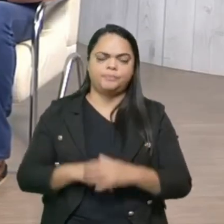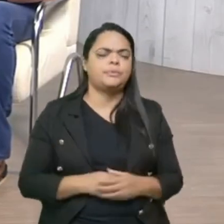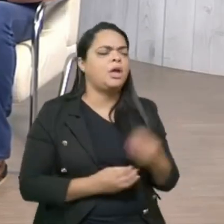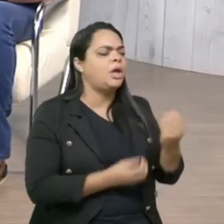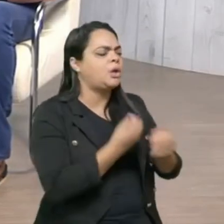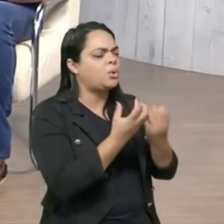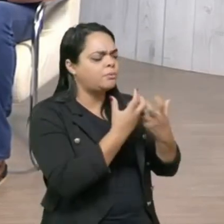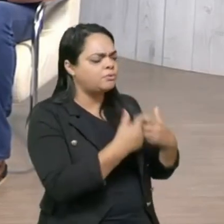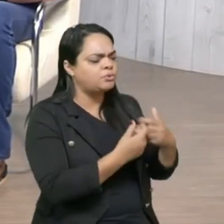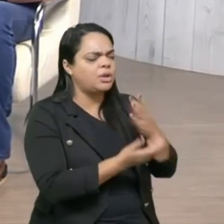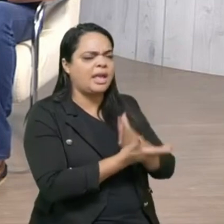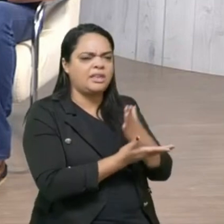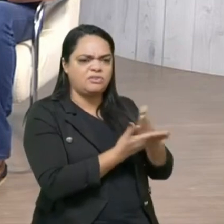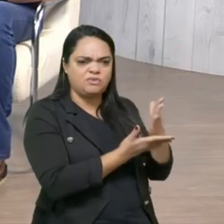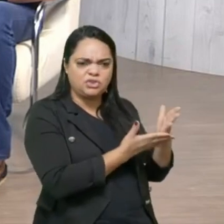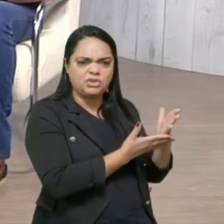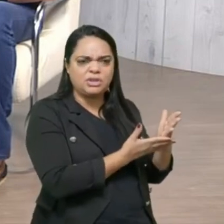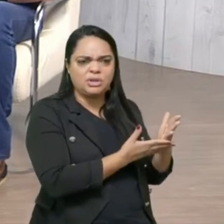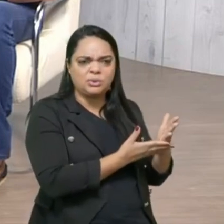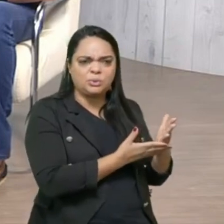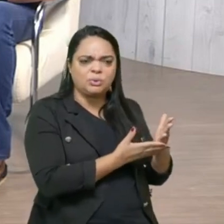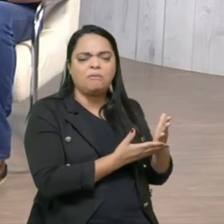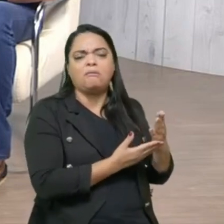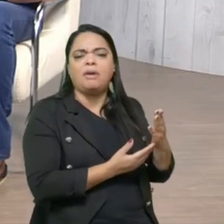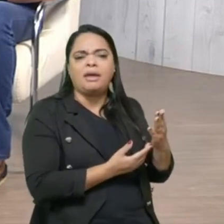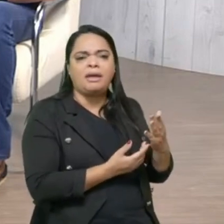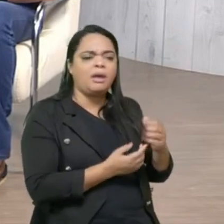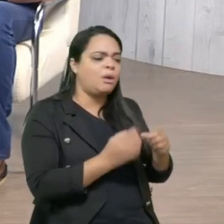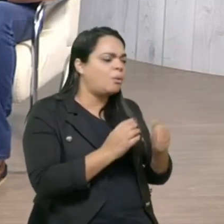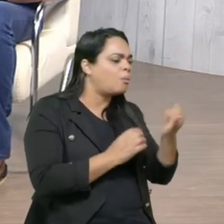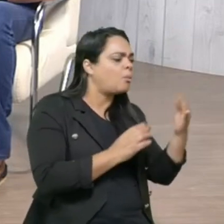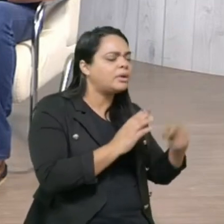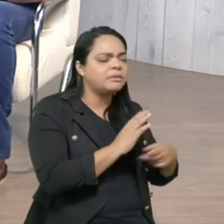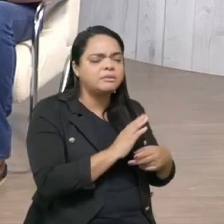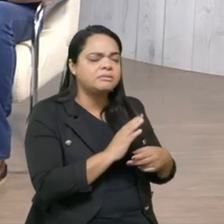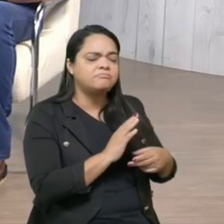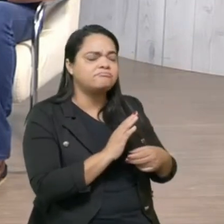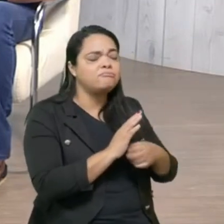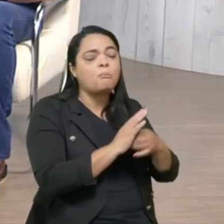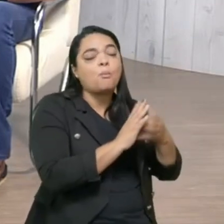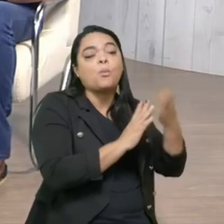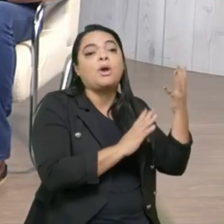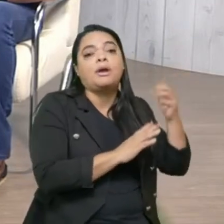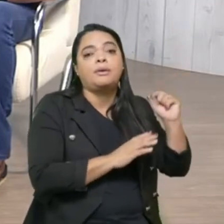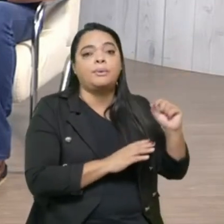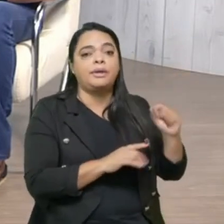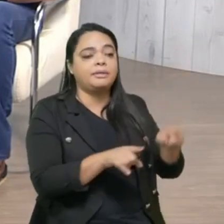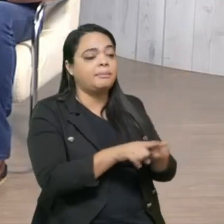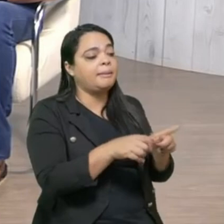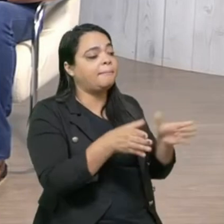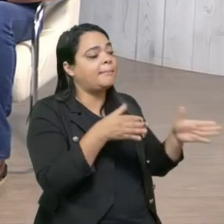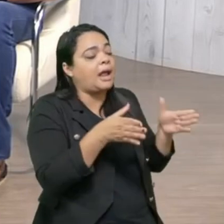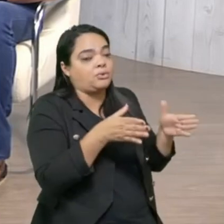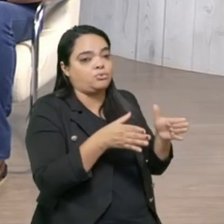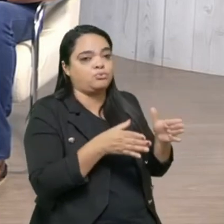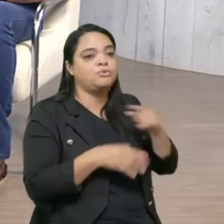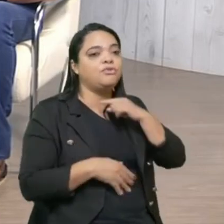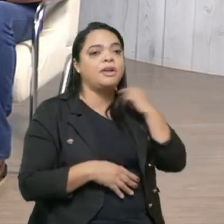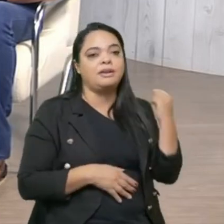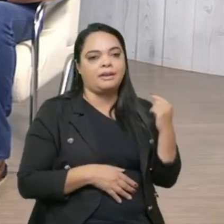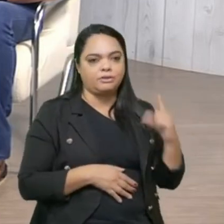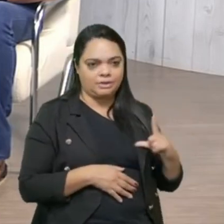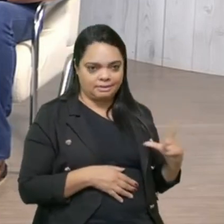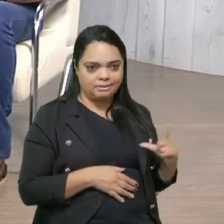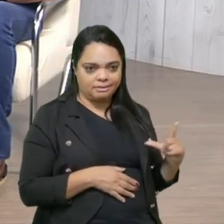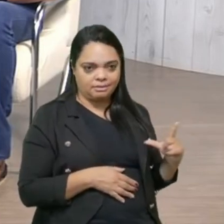em sessões? Como que funciona? Questão de prazo de validade, essa mudança ali, né, esse reparo, digamos assim, tem um